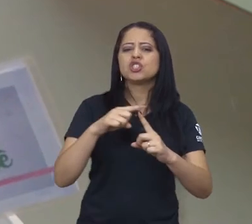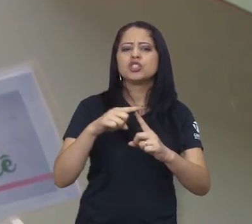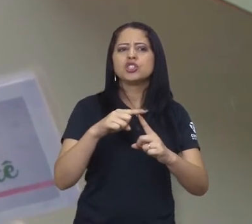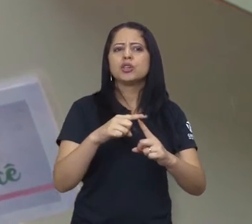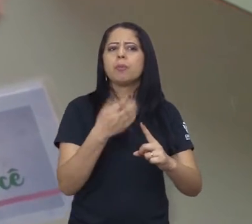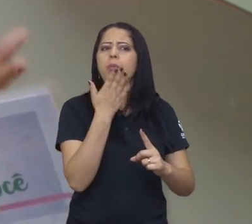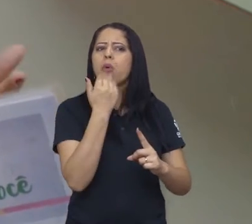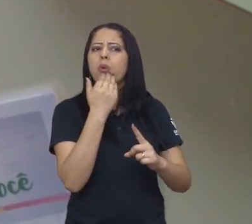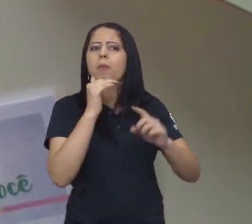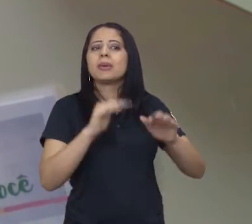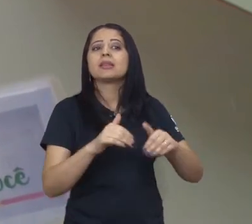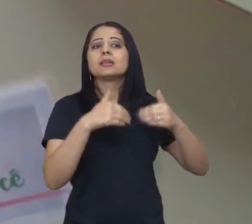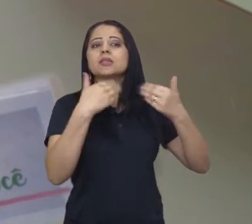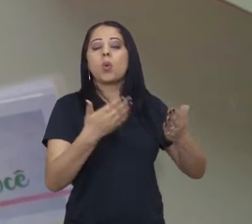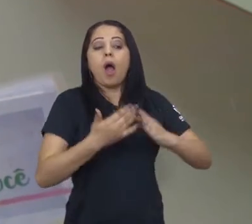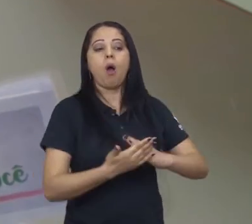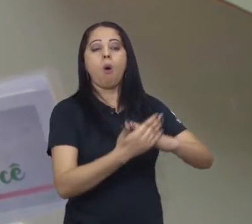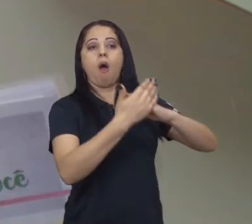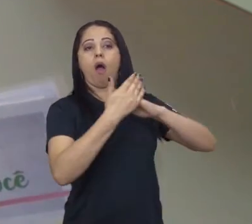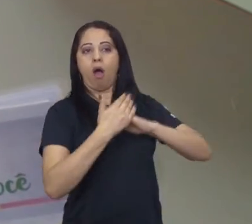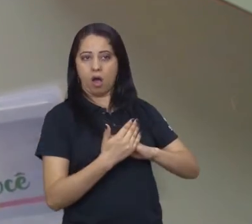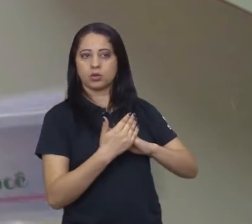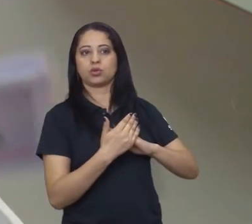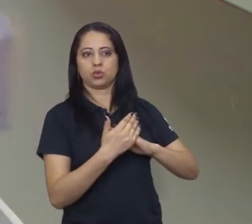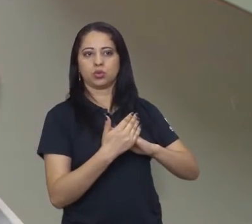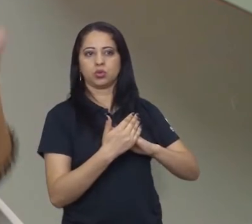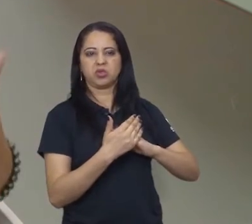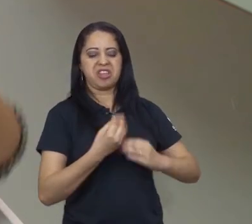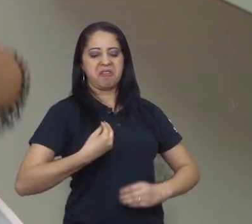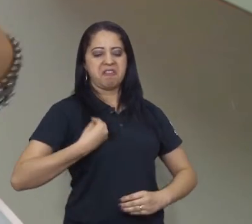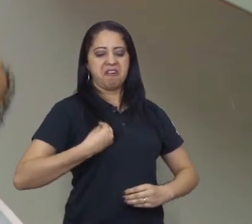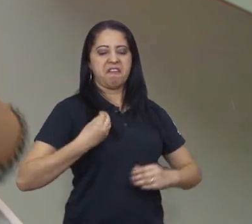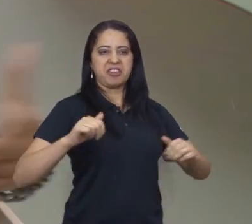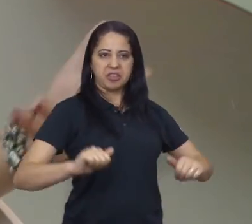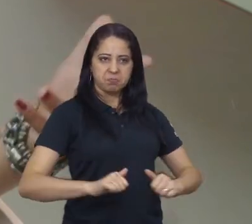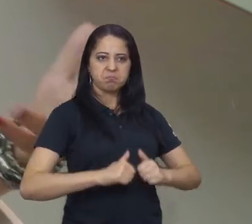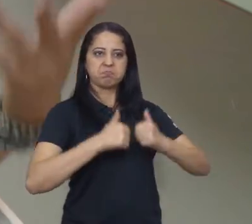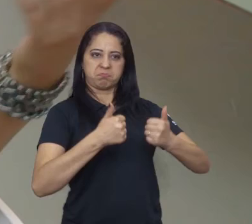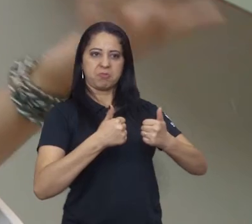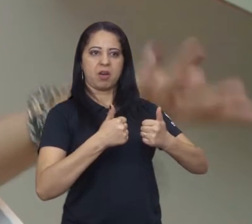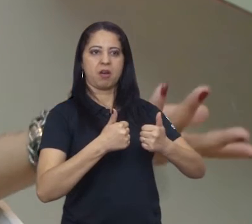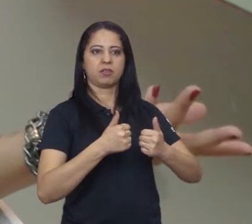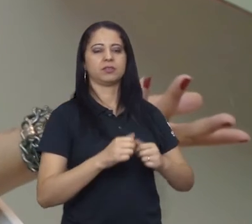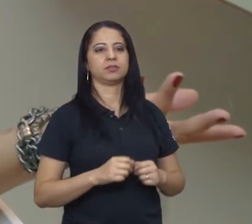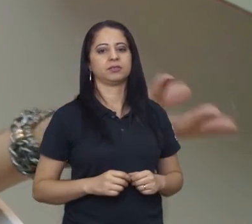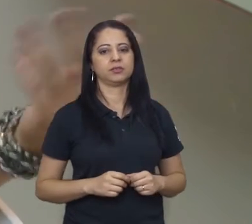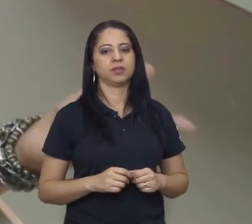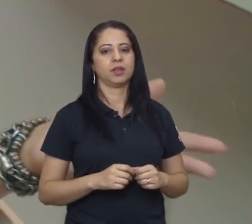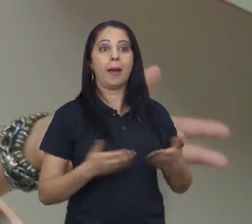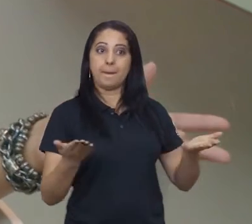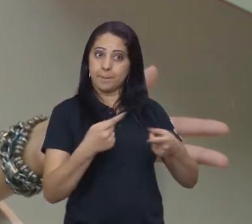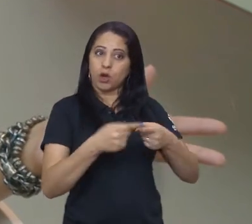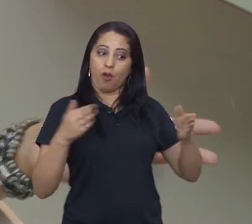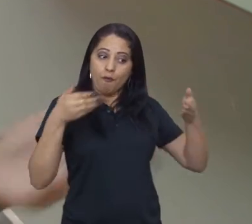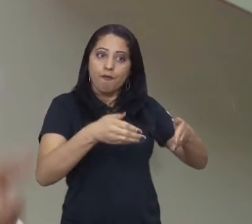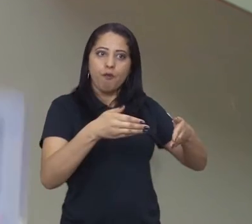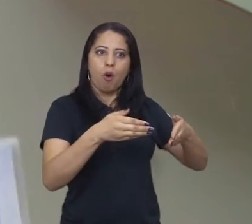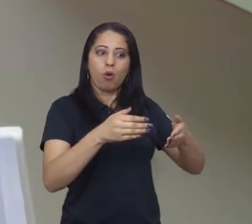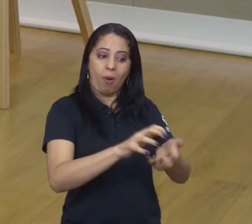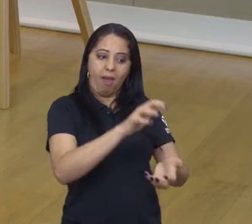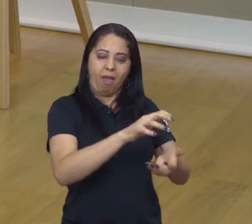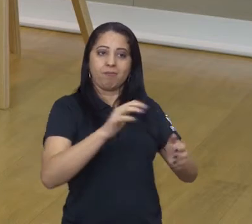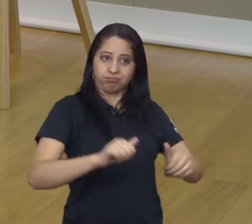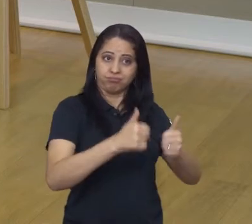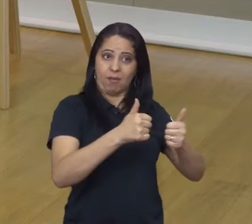né Quais alimentos promovem benefícios para garantir aí que a gente chegue bem na melhor idade que o foco hoje é esse né